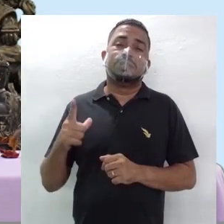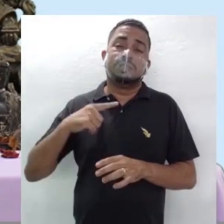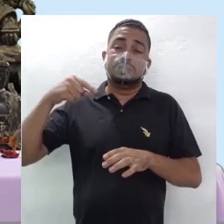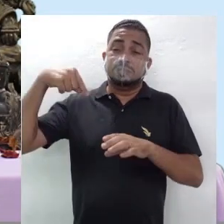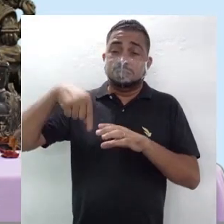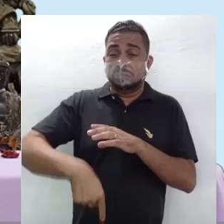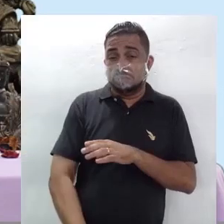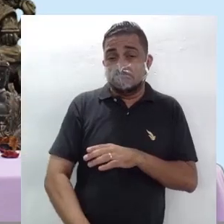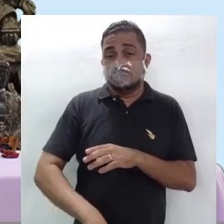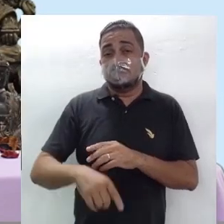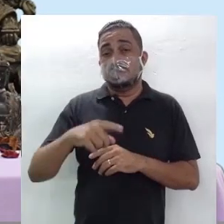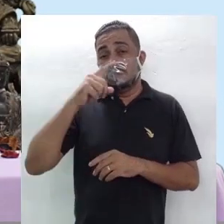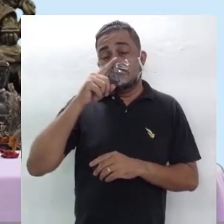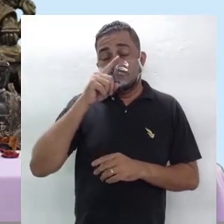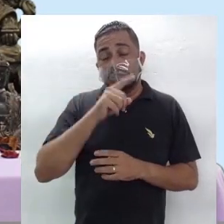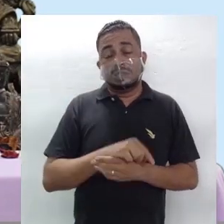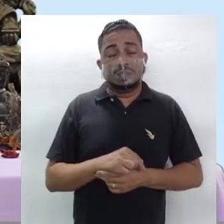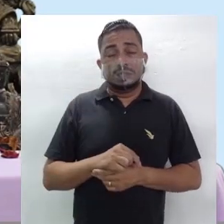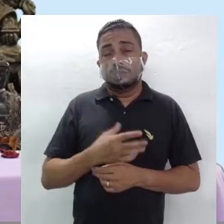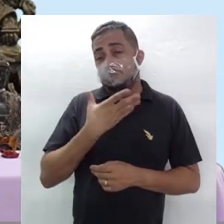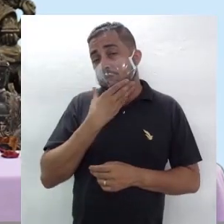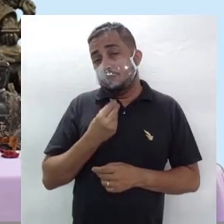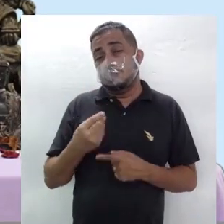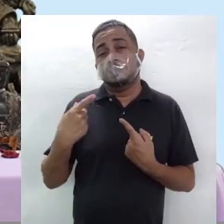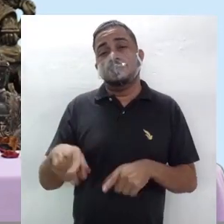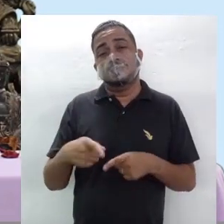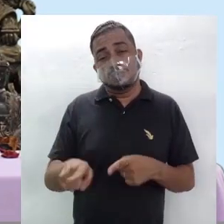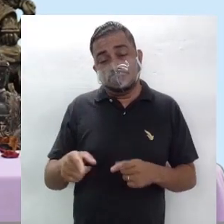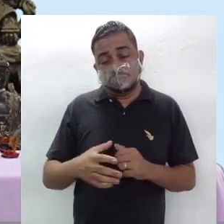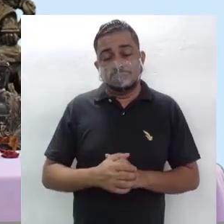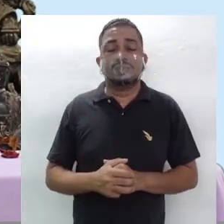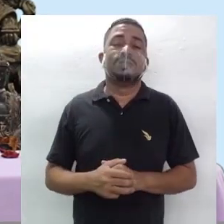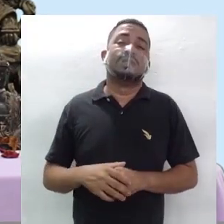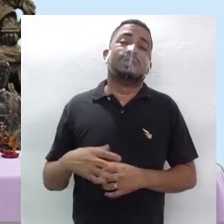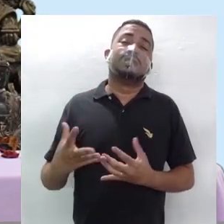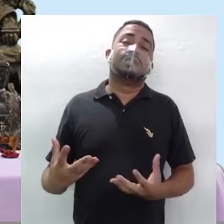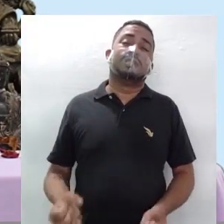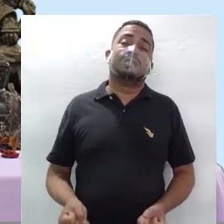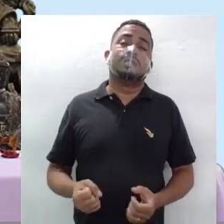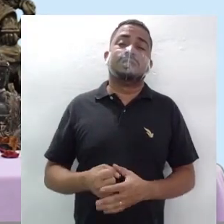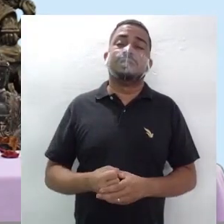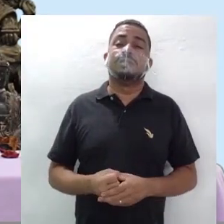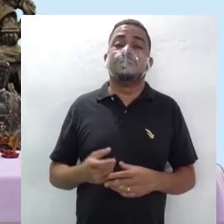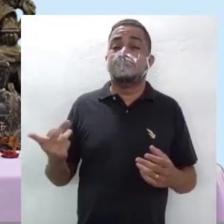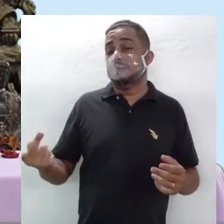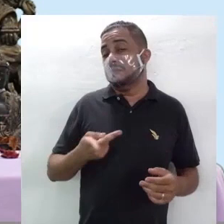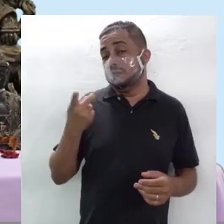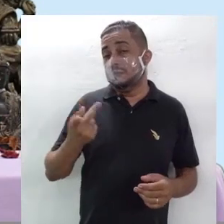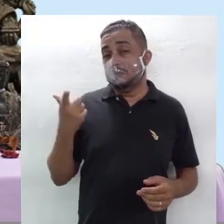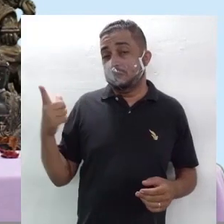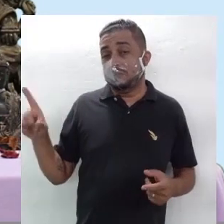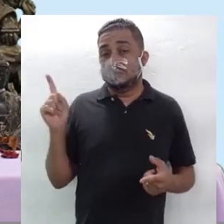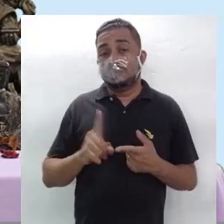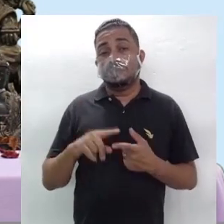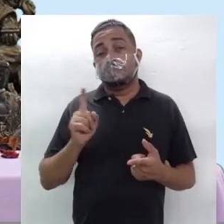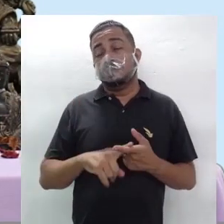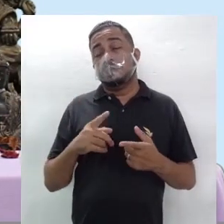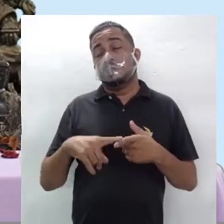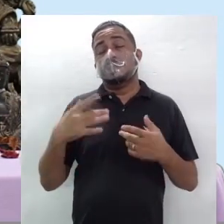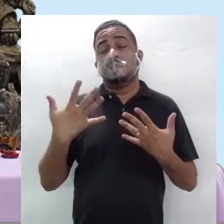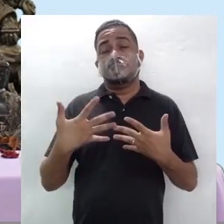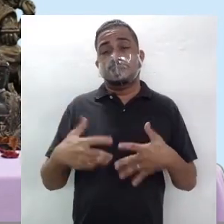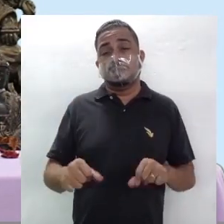ser agravado com a ação do homem, a questão da seca. Bora falar sobre outro